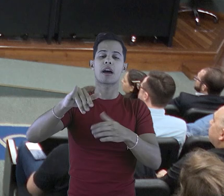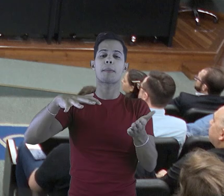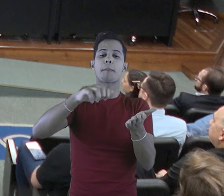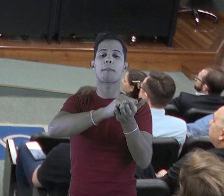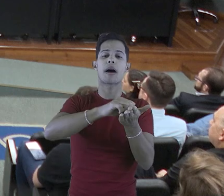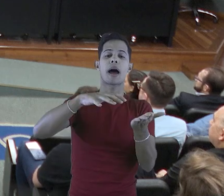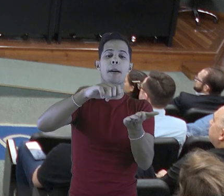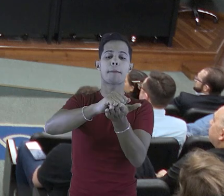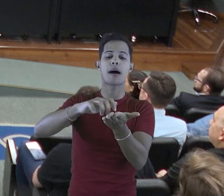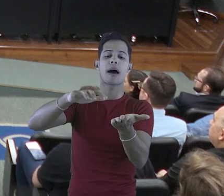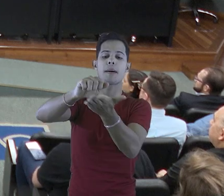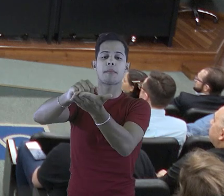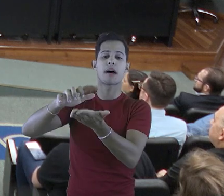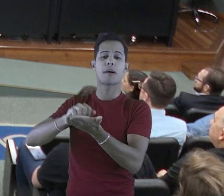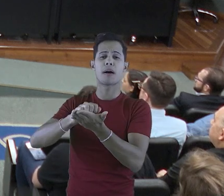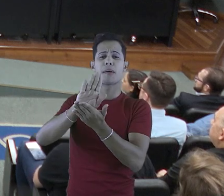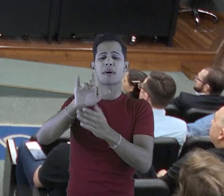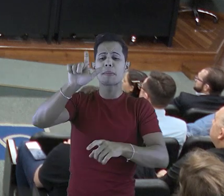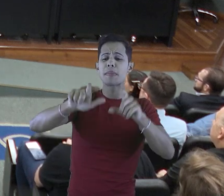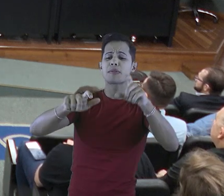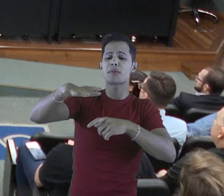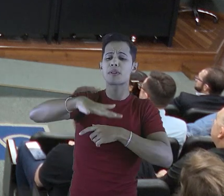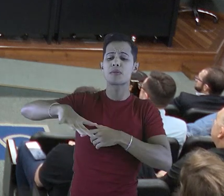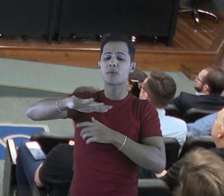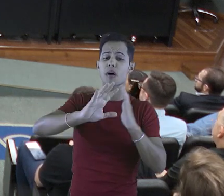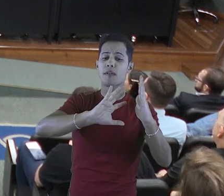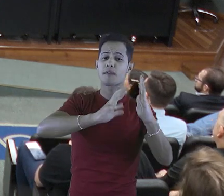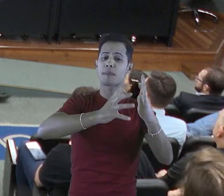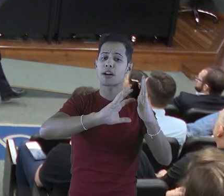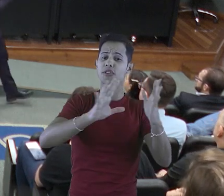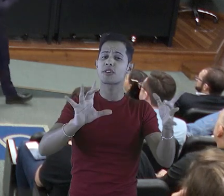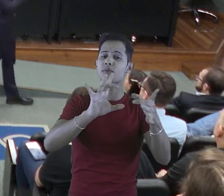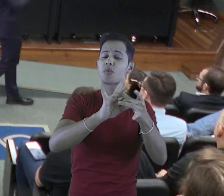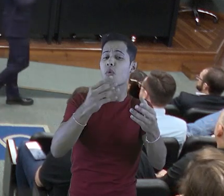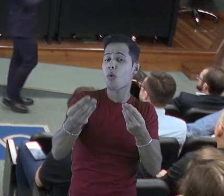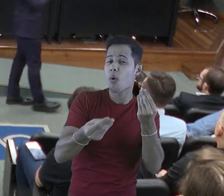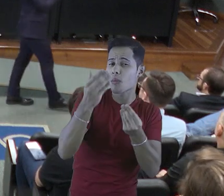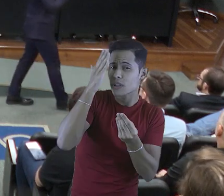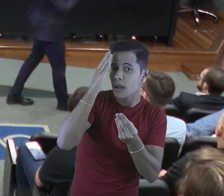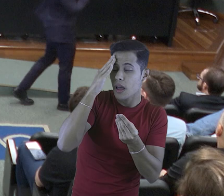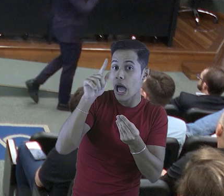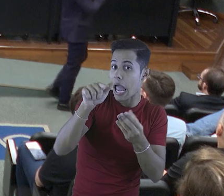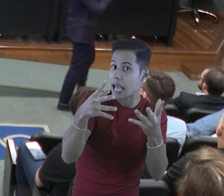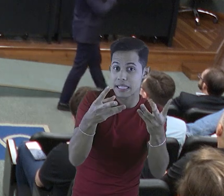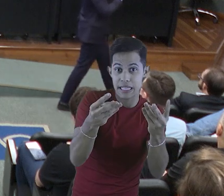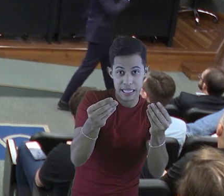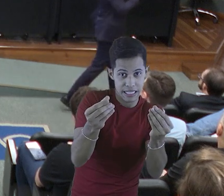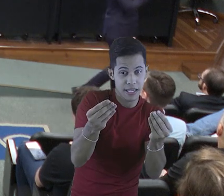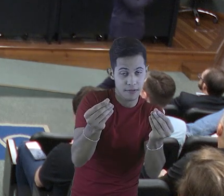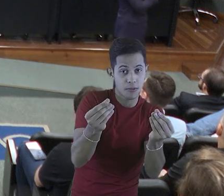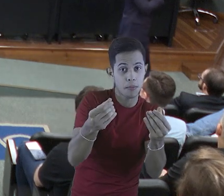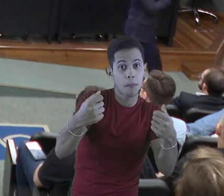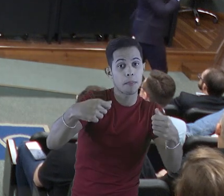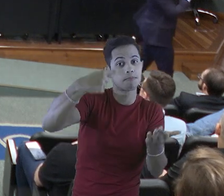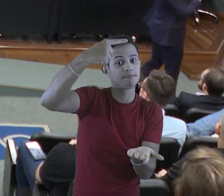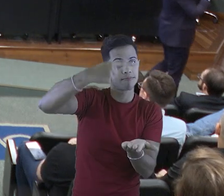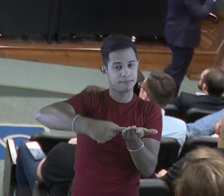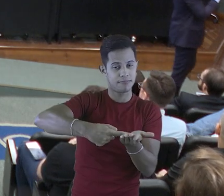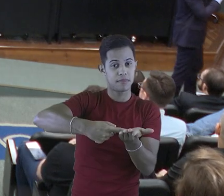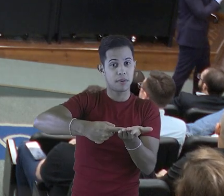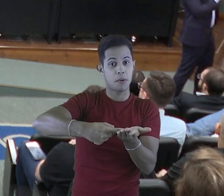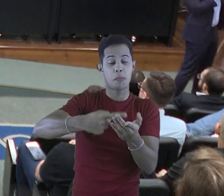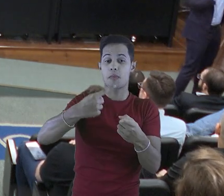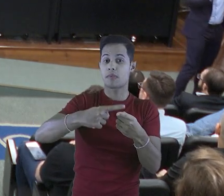político aquela pessoa está vinculada. Dado sensível. Você tem que ter consentimento para coleta de forma destacada, senão não pode captar.